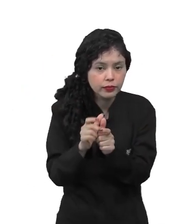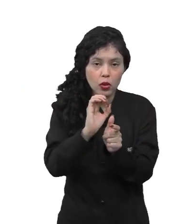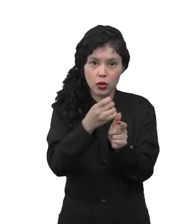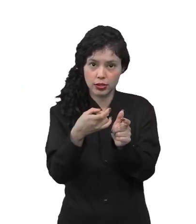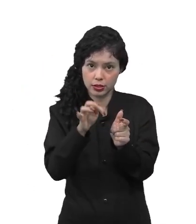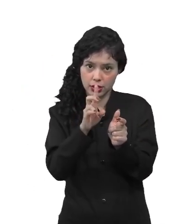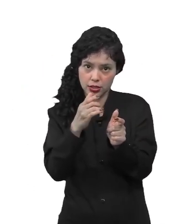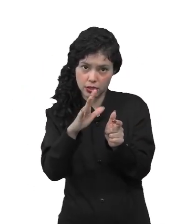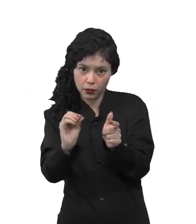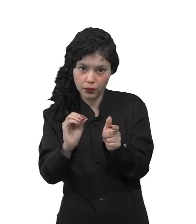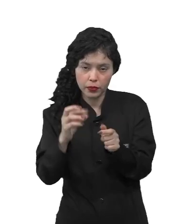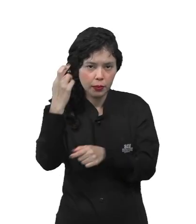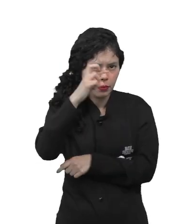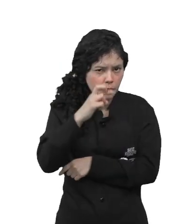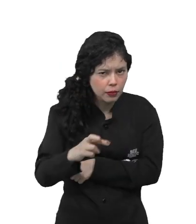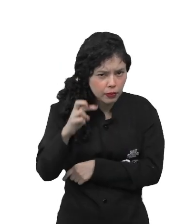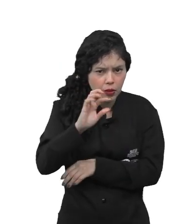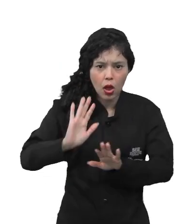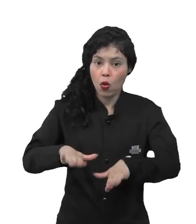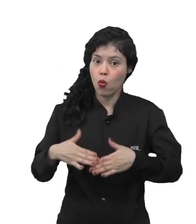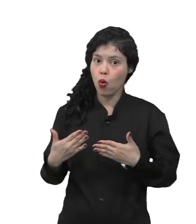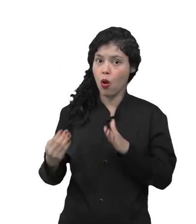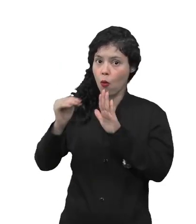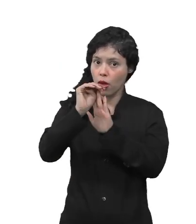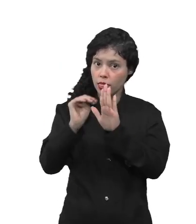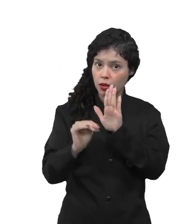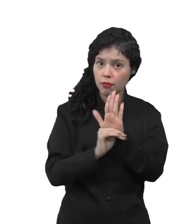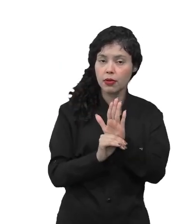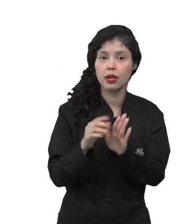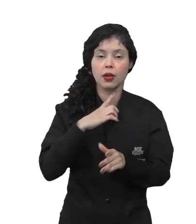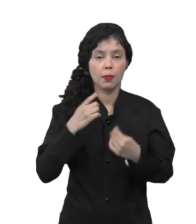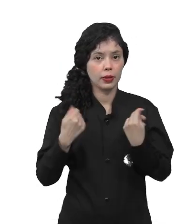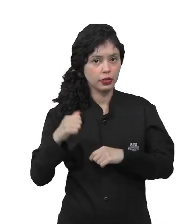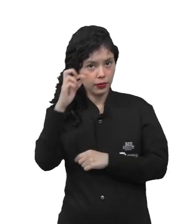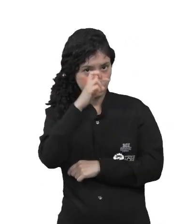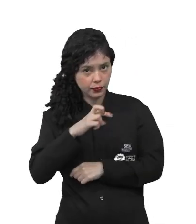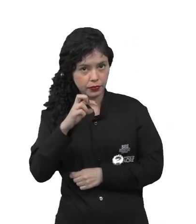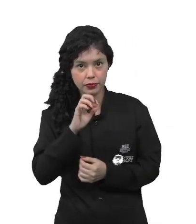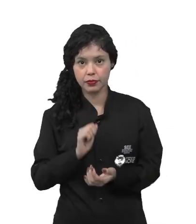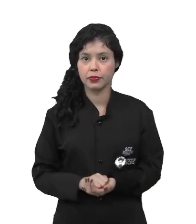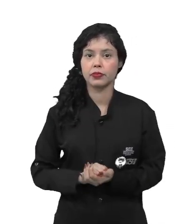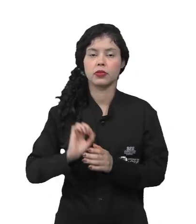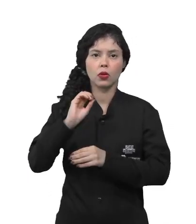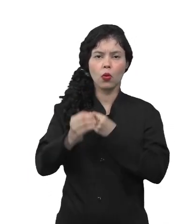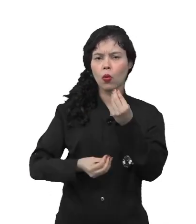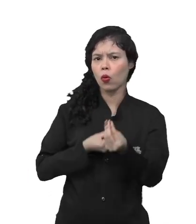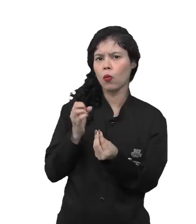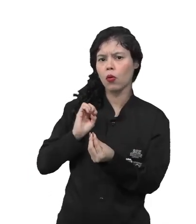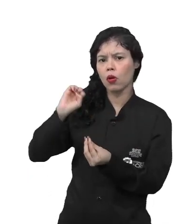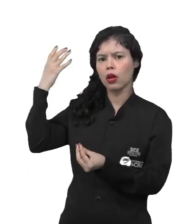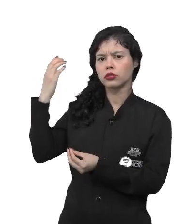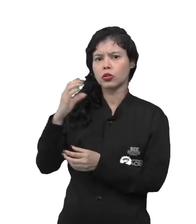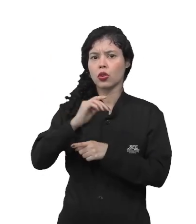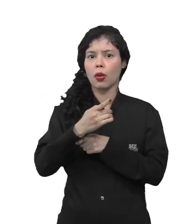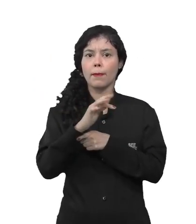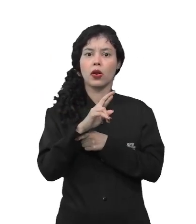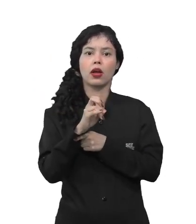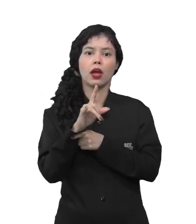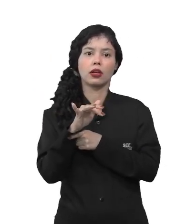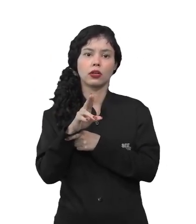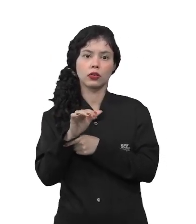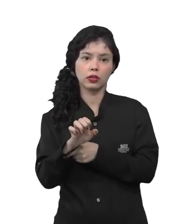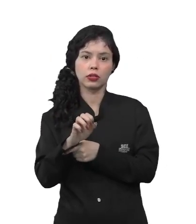então eu preciso analisar. Qual é a etapa que ele quer que eu analise? Como ocorre nos procariontes